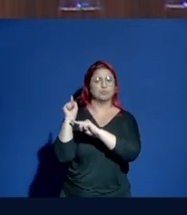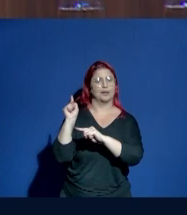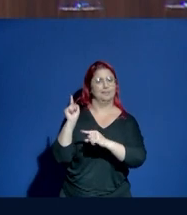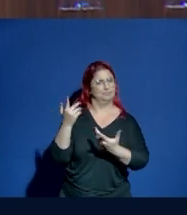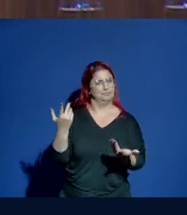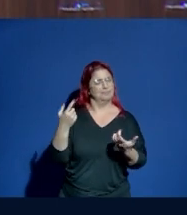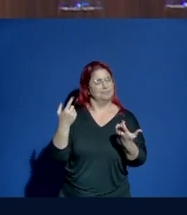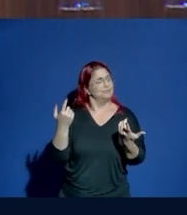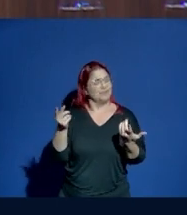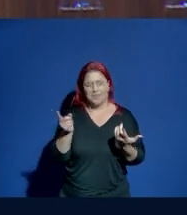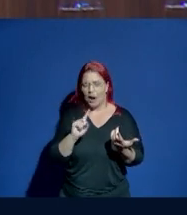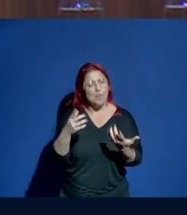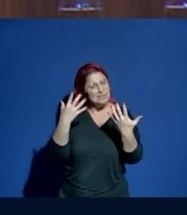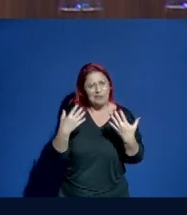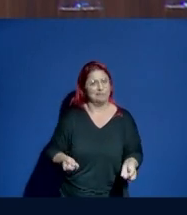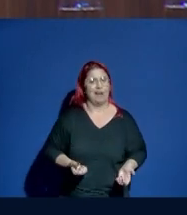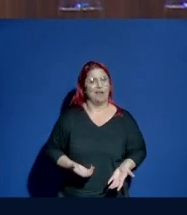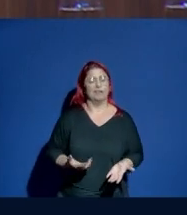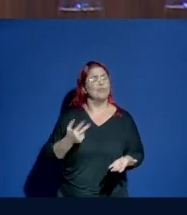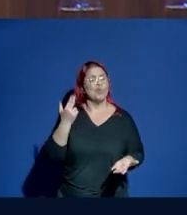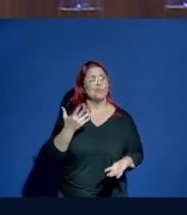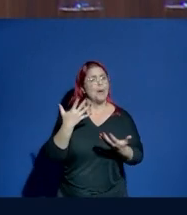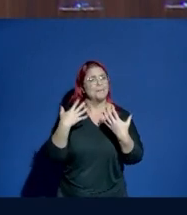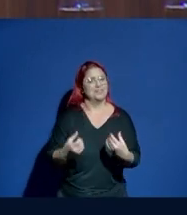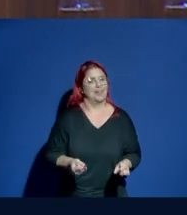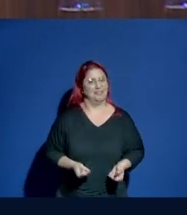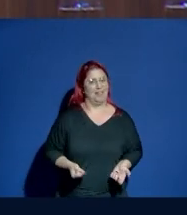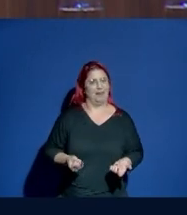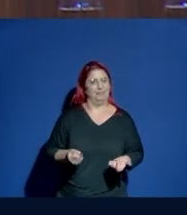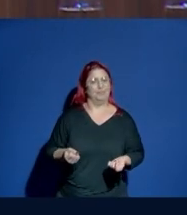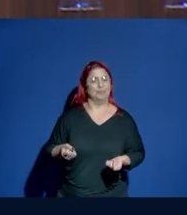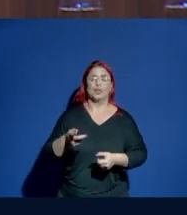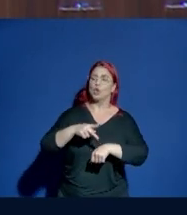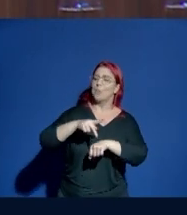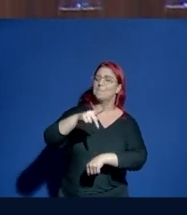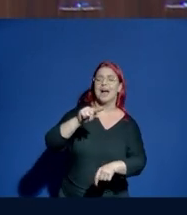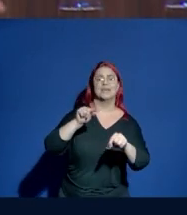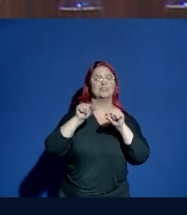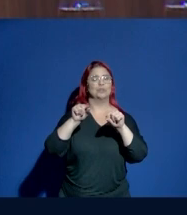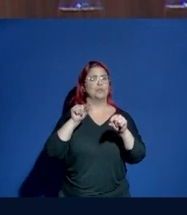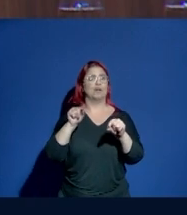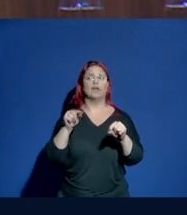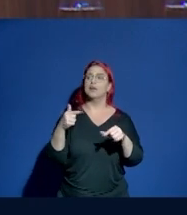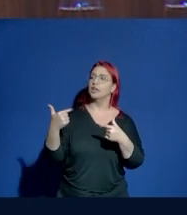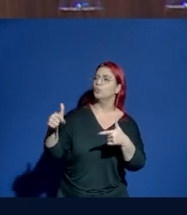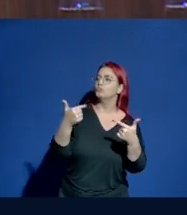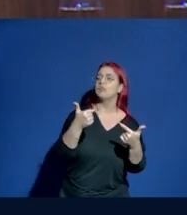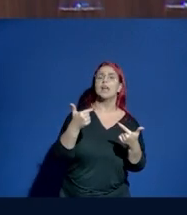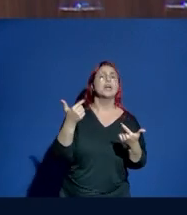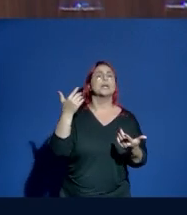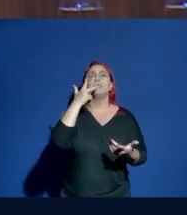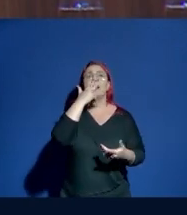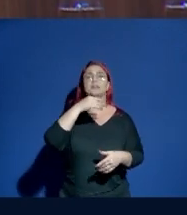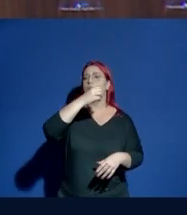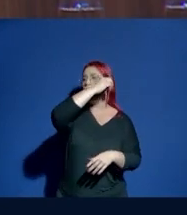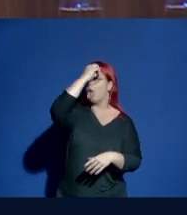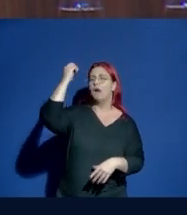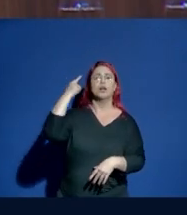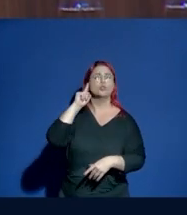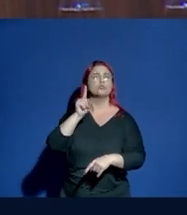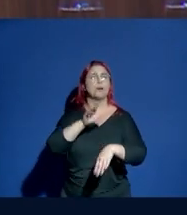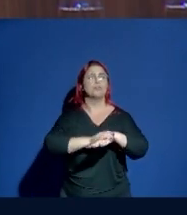ambiente não permitir jamais uma narrativa de um país que eventualmente não tem rastreabilidade não sabe o que está fazendo ou